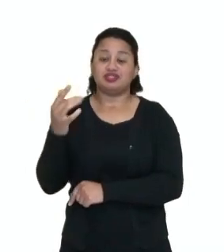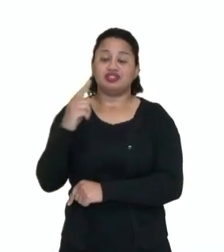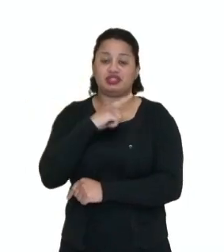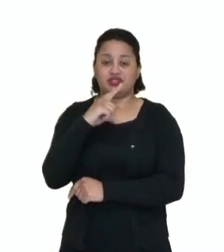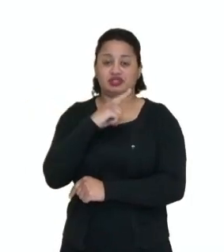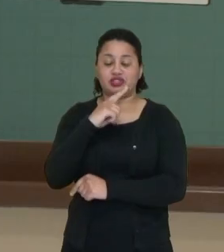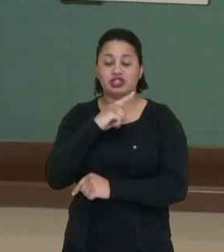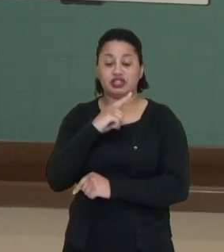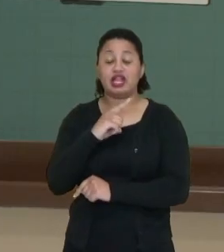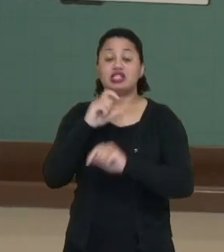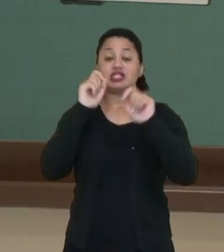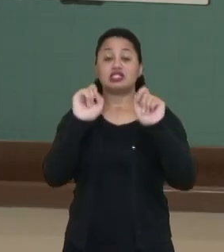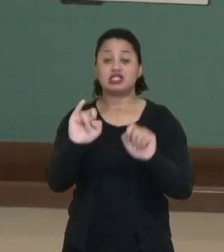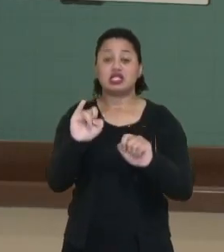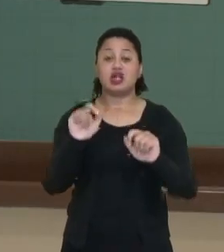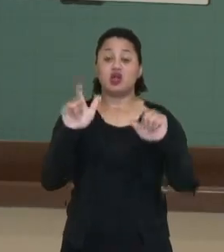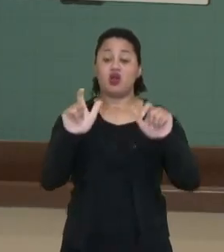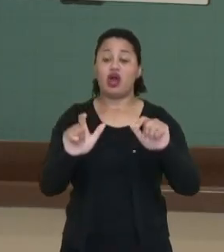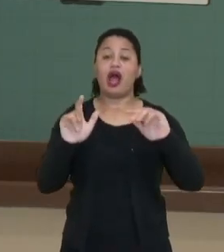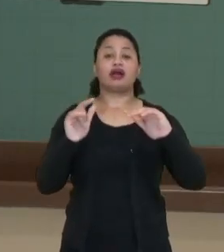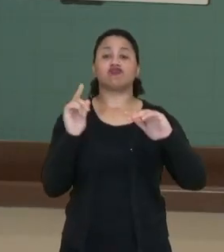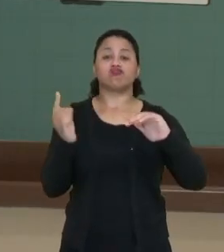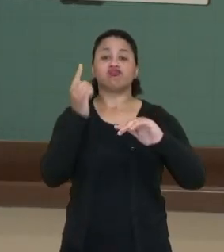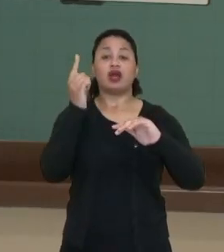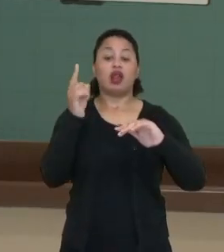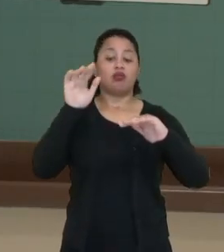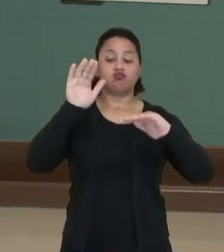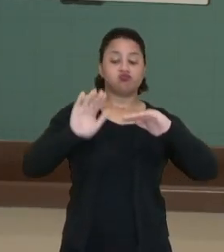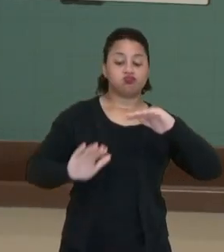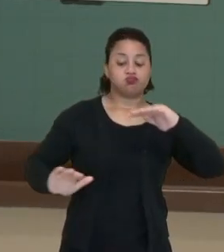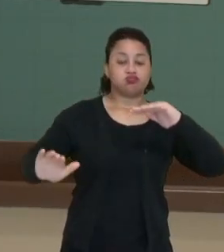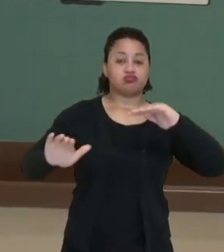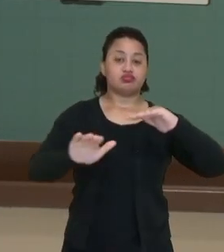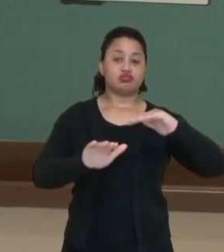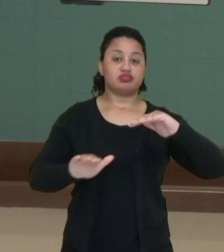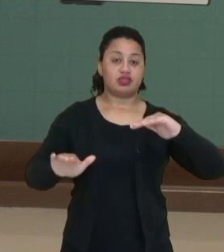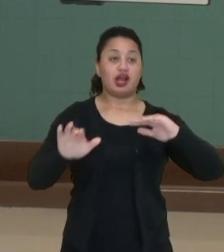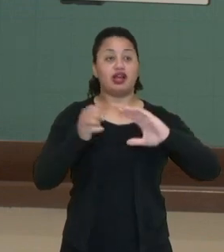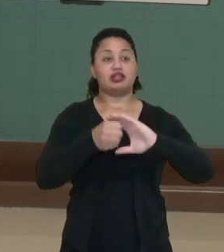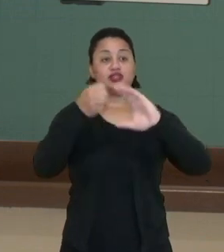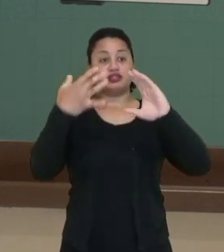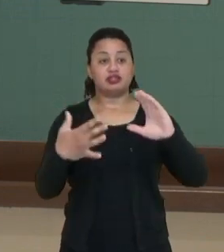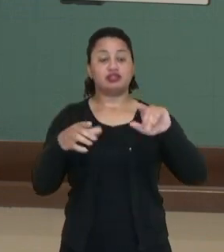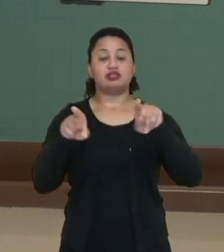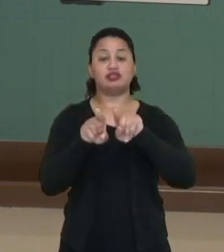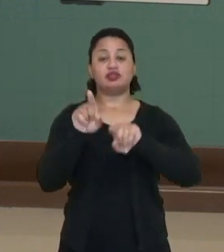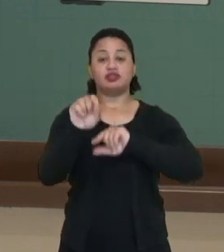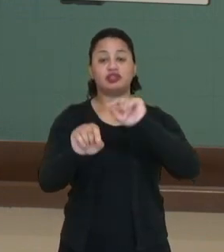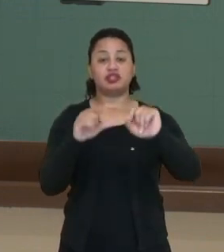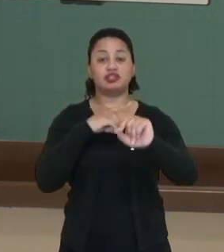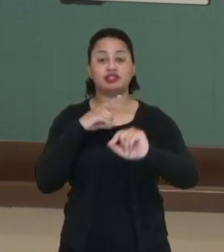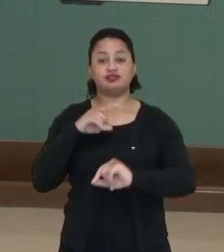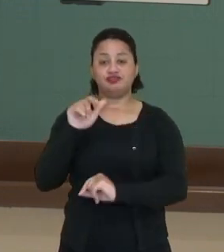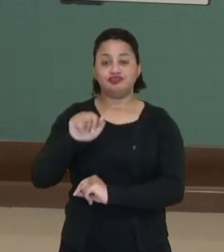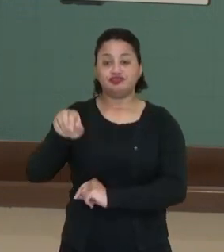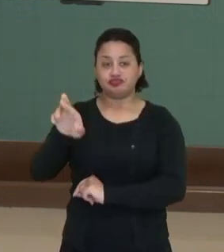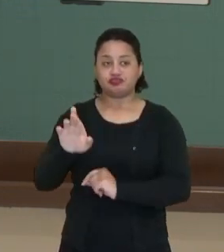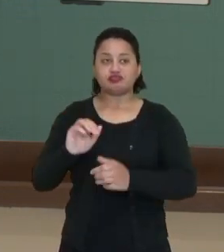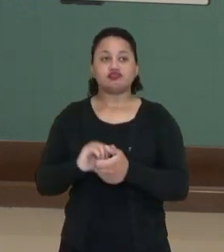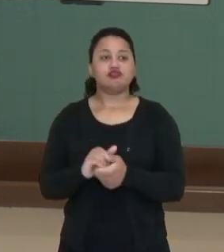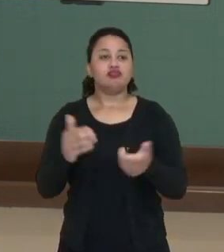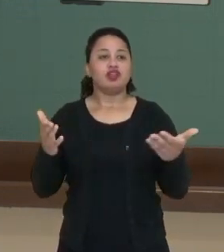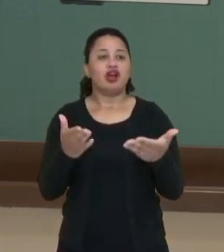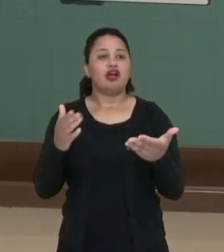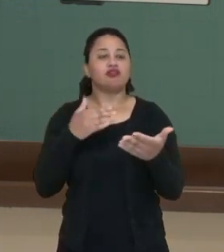baixas altitudes. Isso mesmo, vamos falar das características e da composição do ar. E eu trago